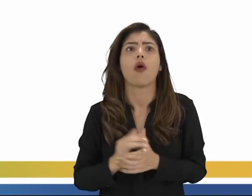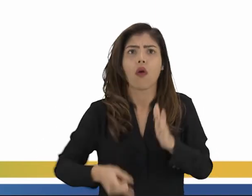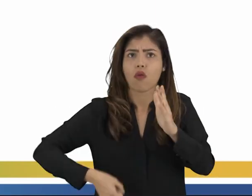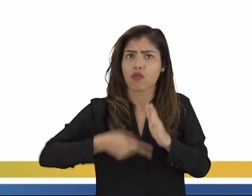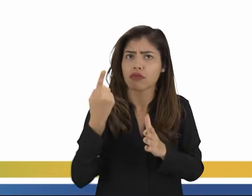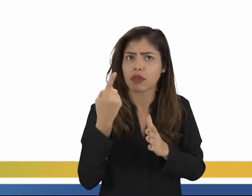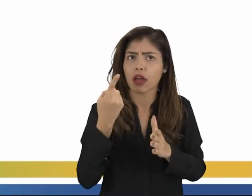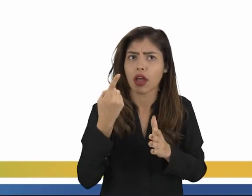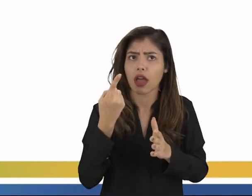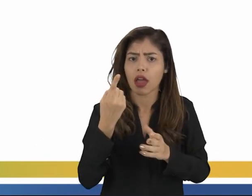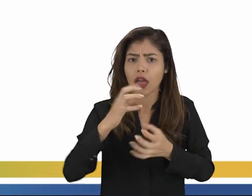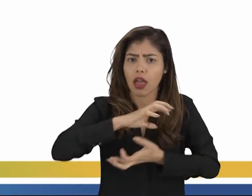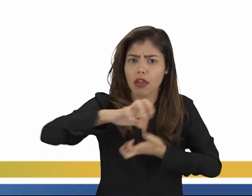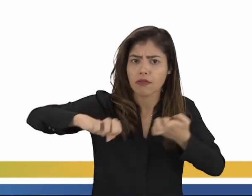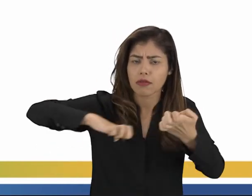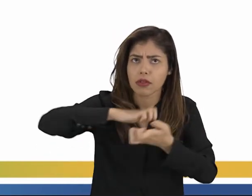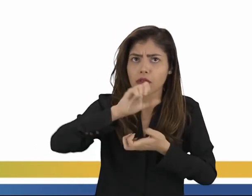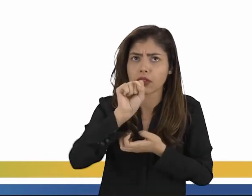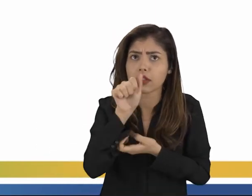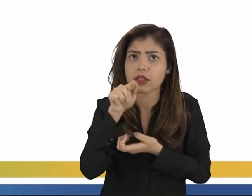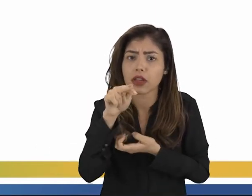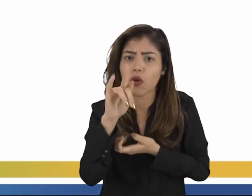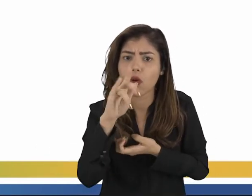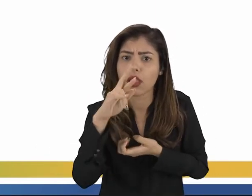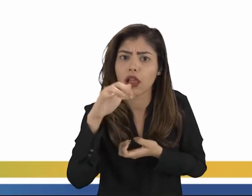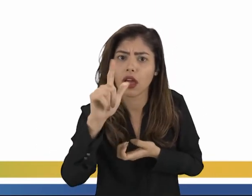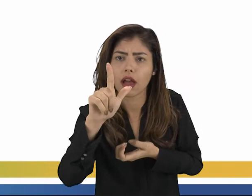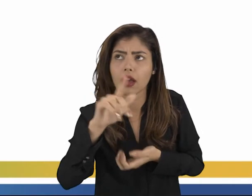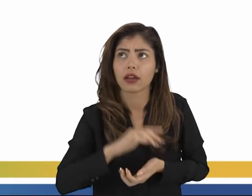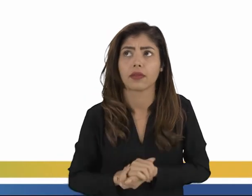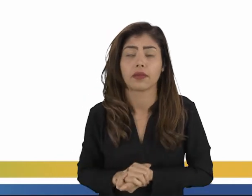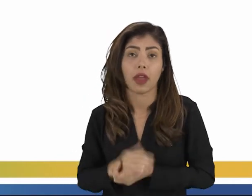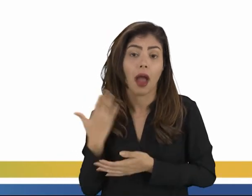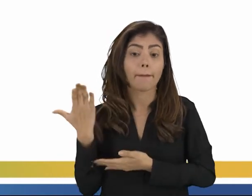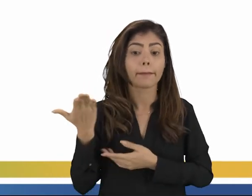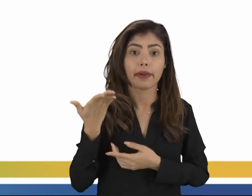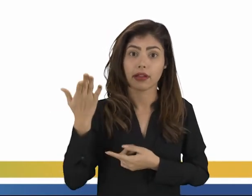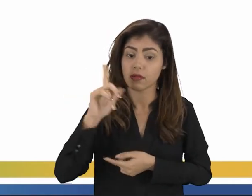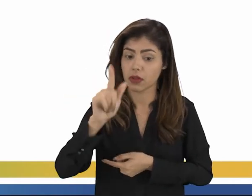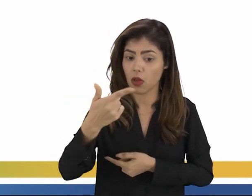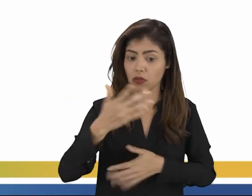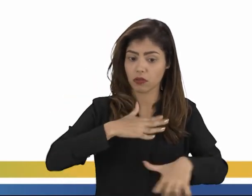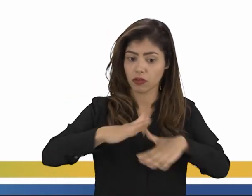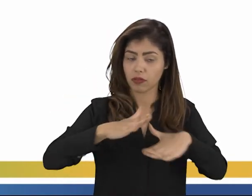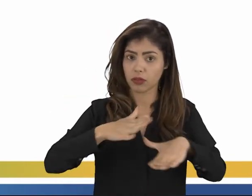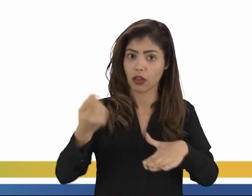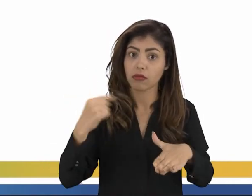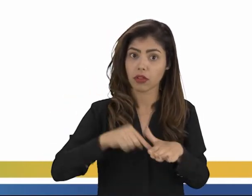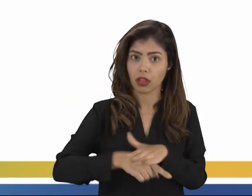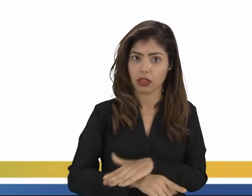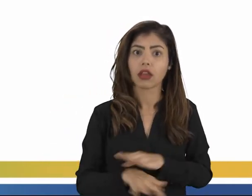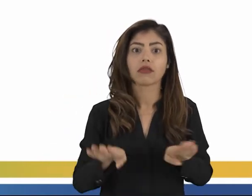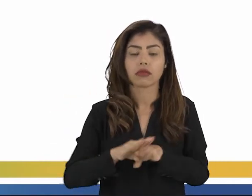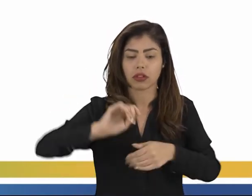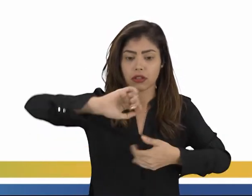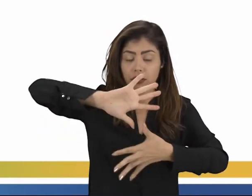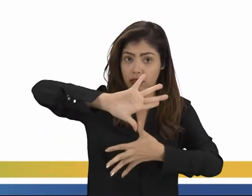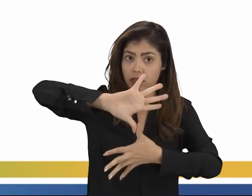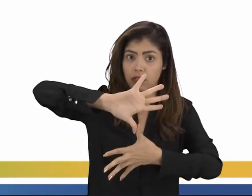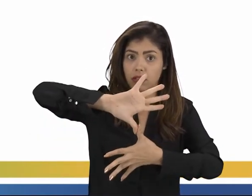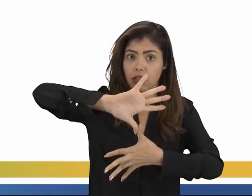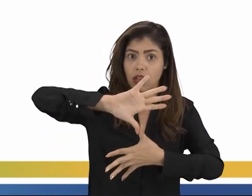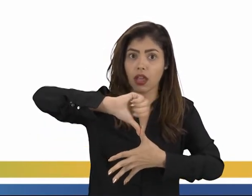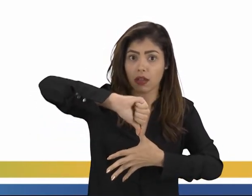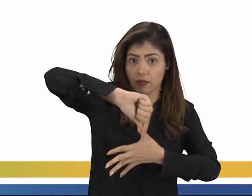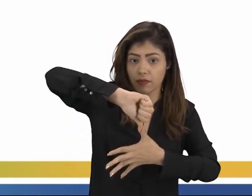revolução singular. Por que eu coloquei isso, uma revolução singular? Porque ela vai servir de base para outros movimentos dentro das Américas, na América